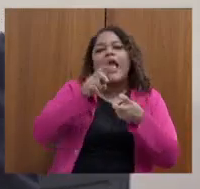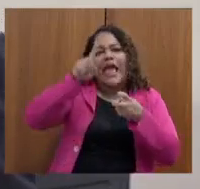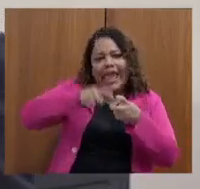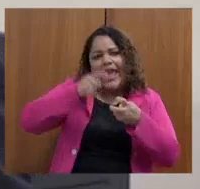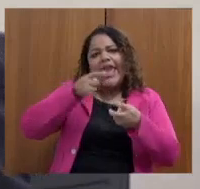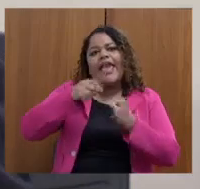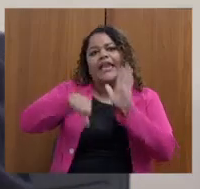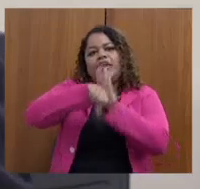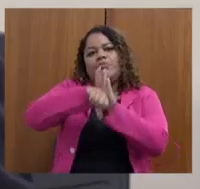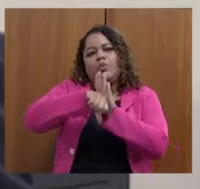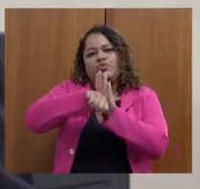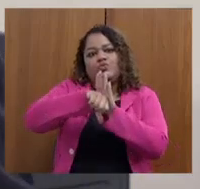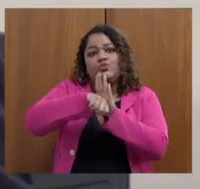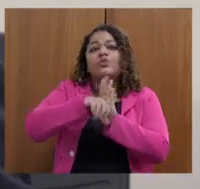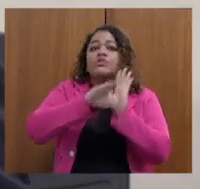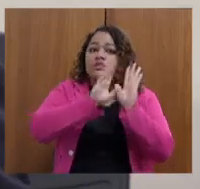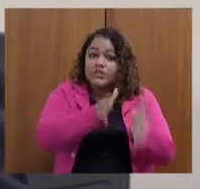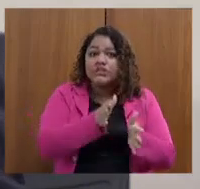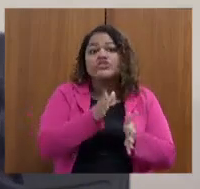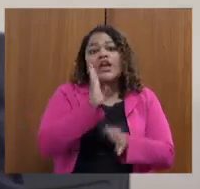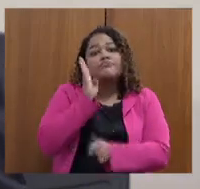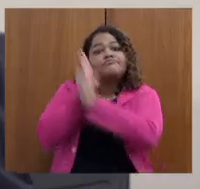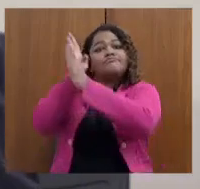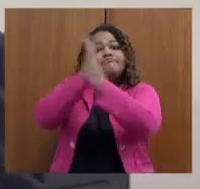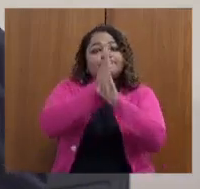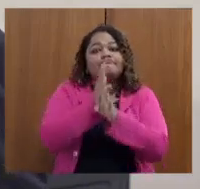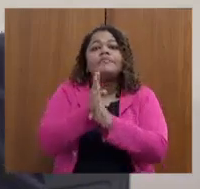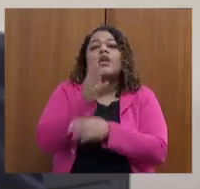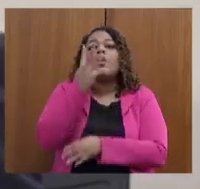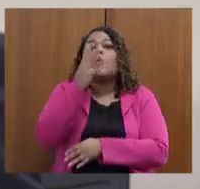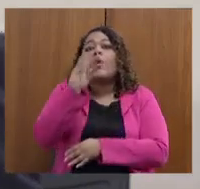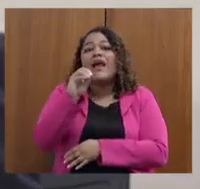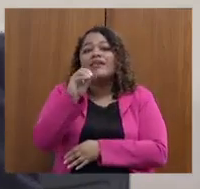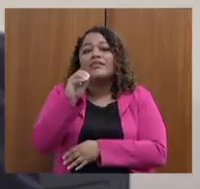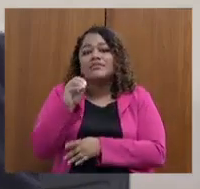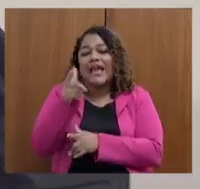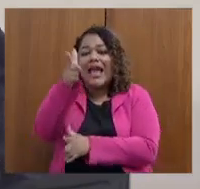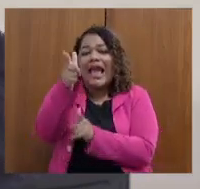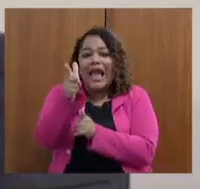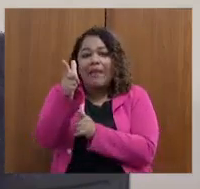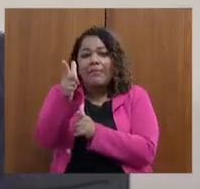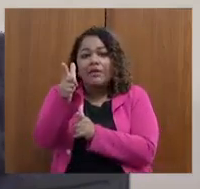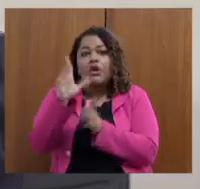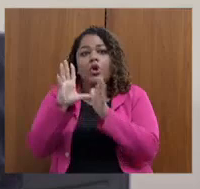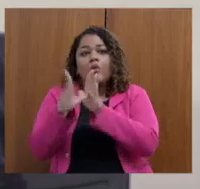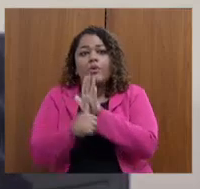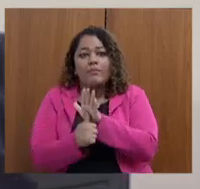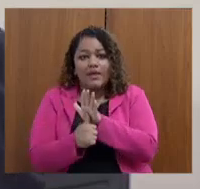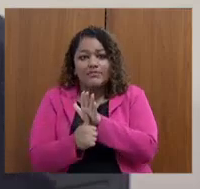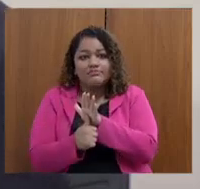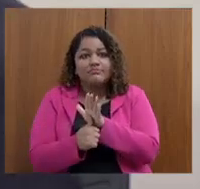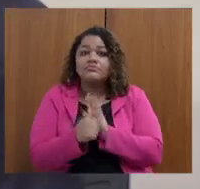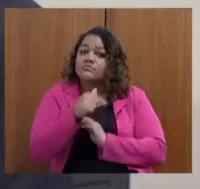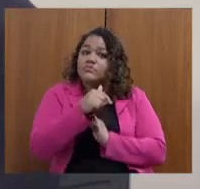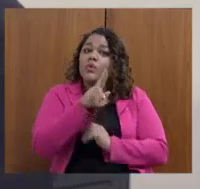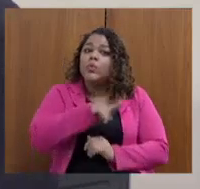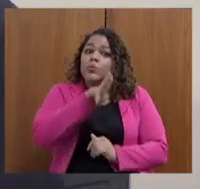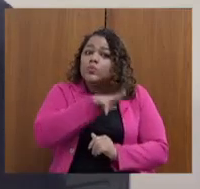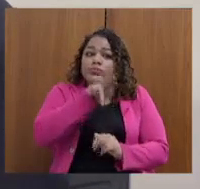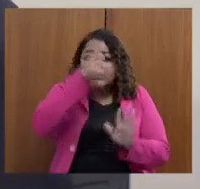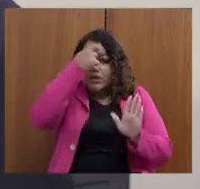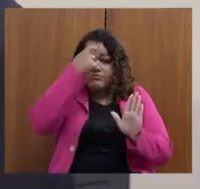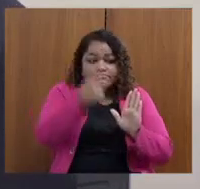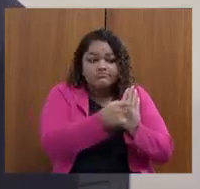40 armas roubadas e 40 mil munições só com algoritmo de Inteligência Artificial agora